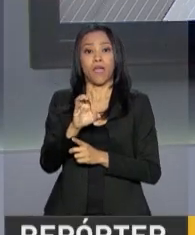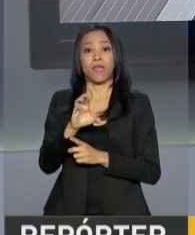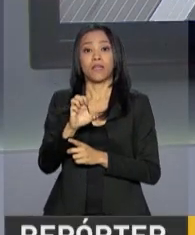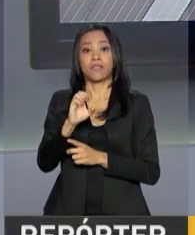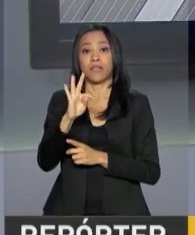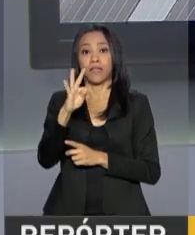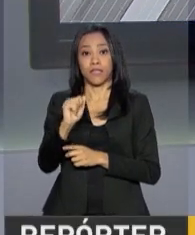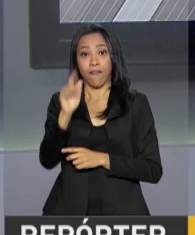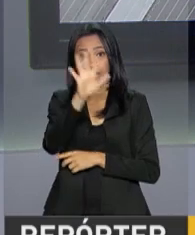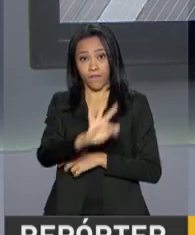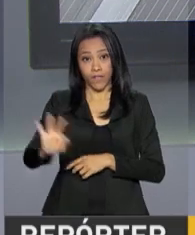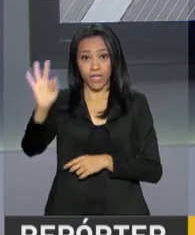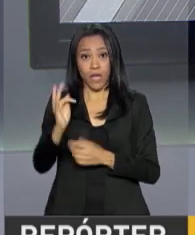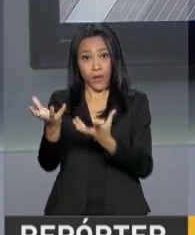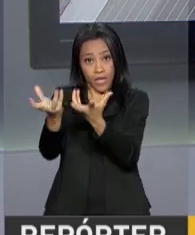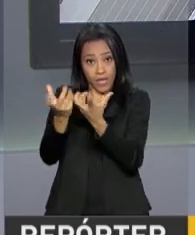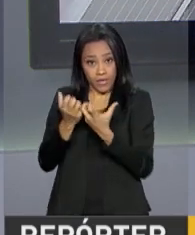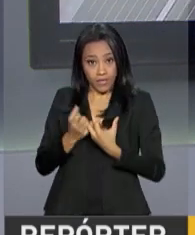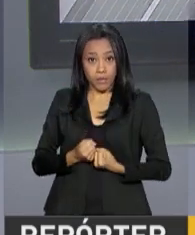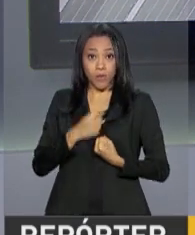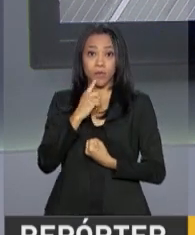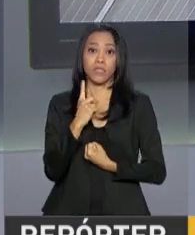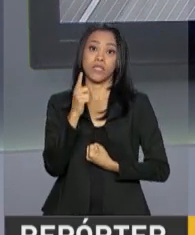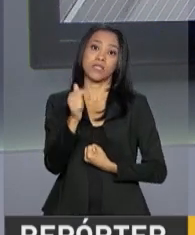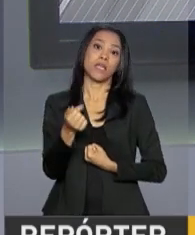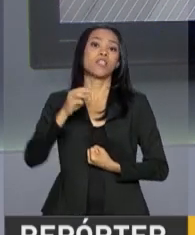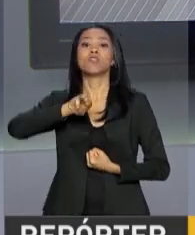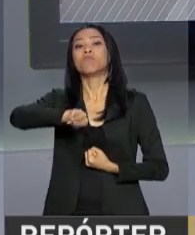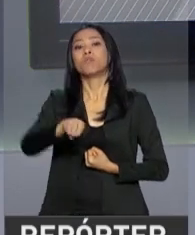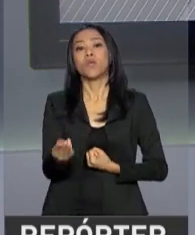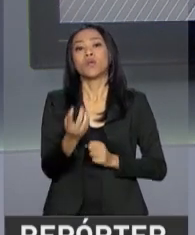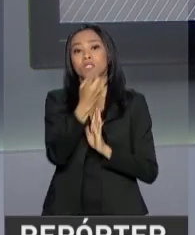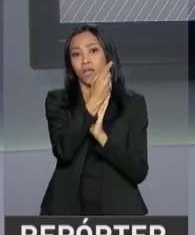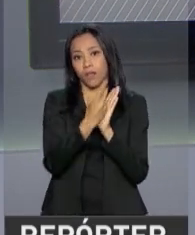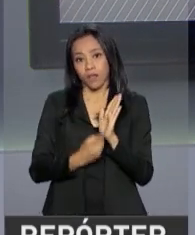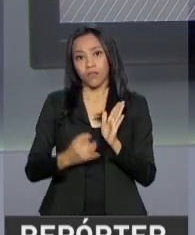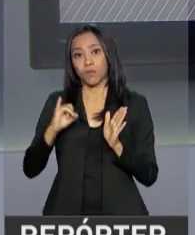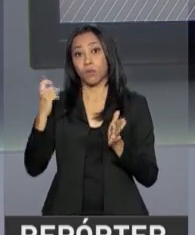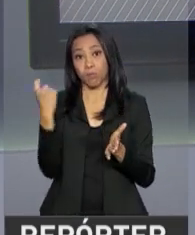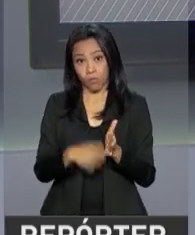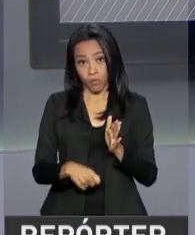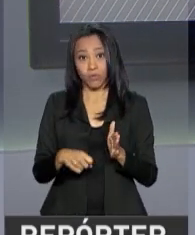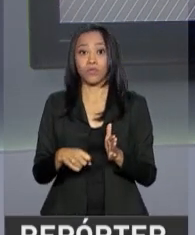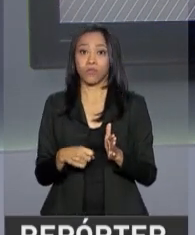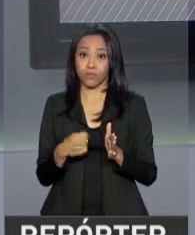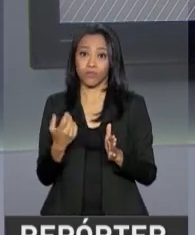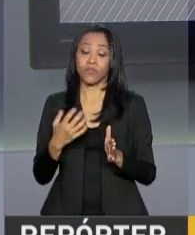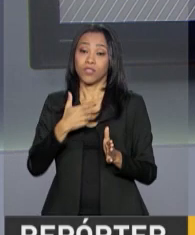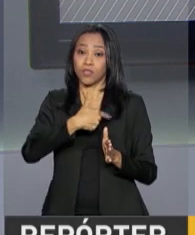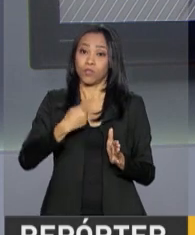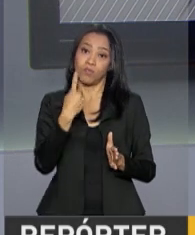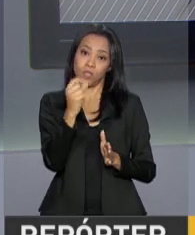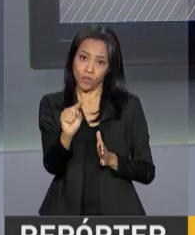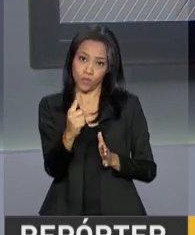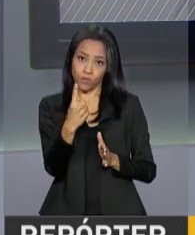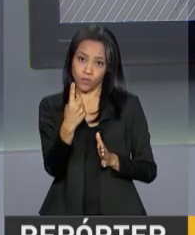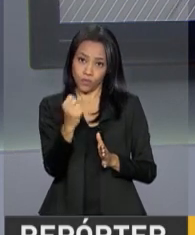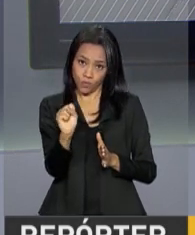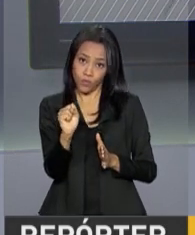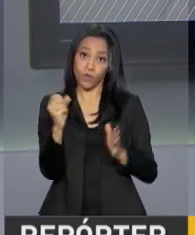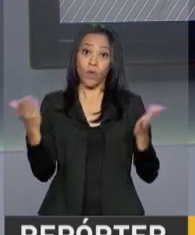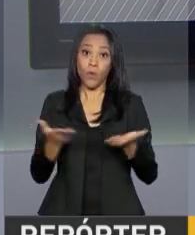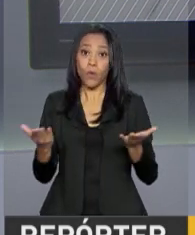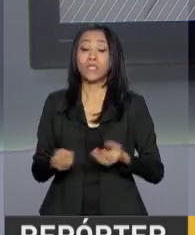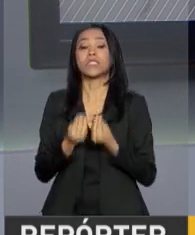mais de 17 milhões de declarações do imposto de renda pessoa física 2010 18 a estimativa de entrega este ano é de